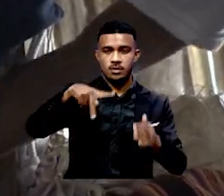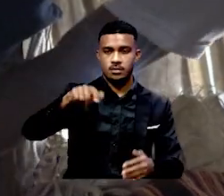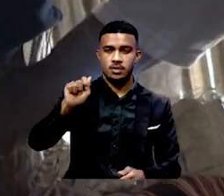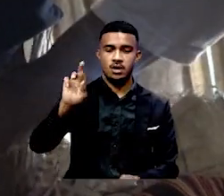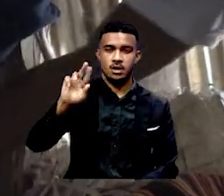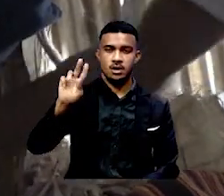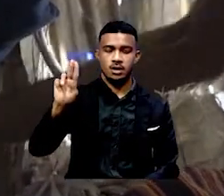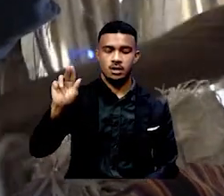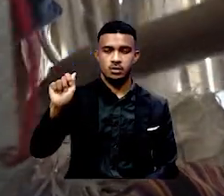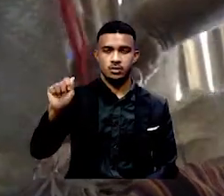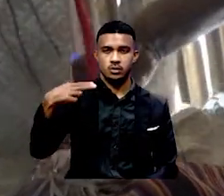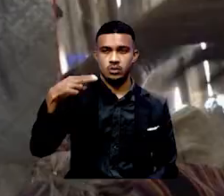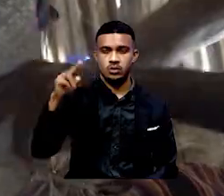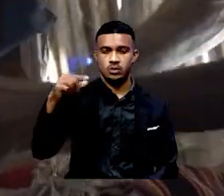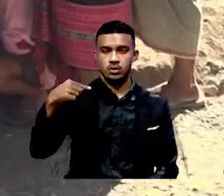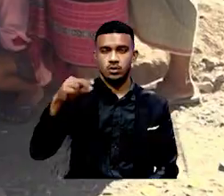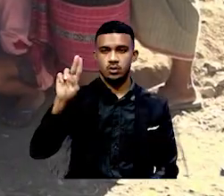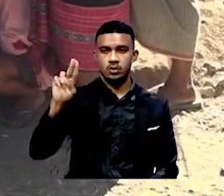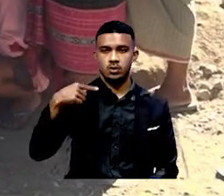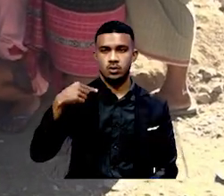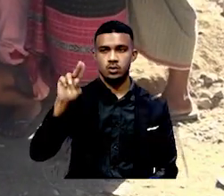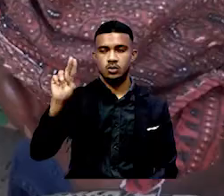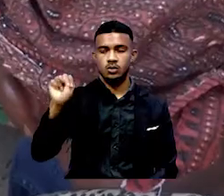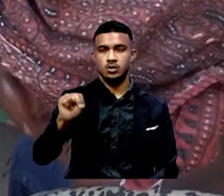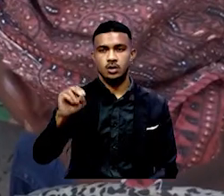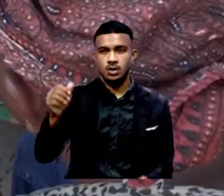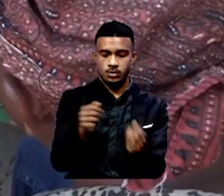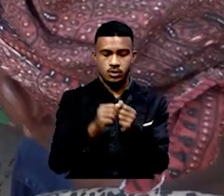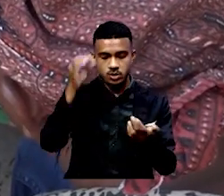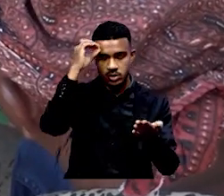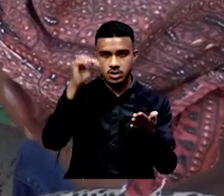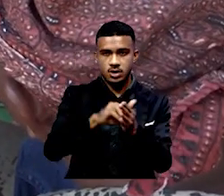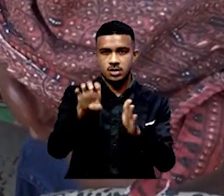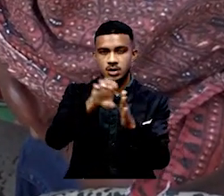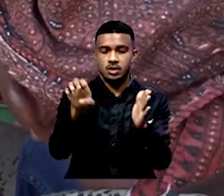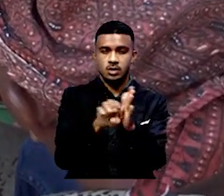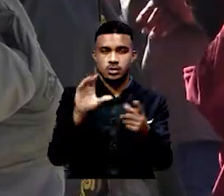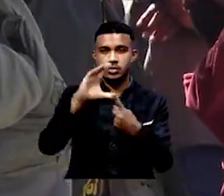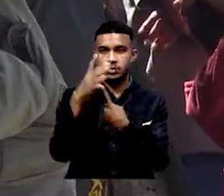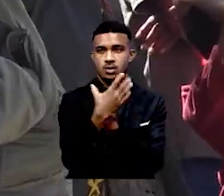ko representante Secretaria Estado Arte e Cultura halau inauguração ba uma lição referem.